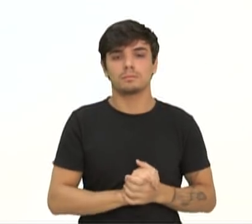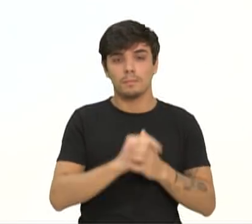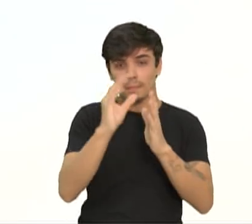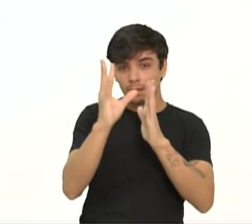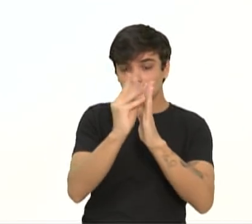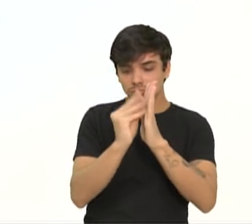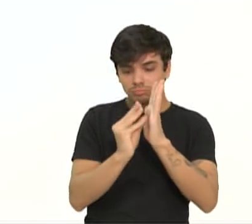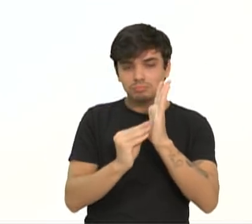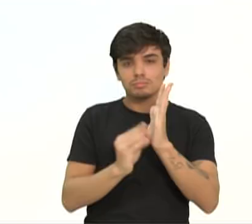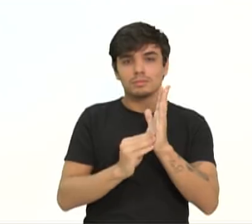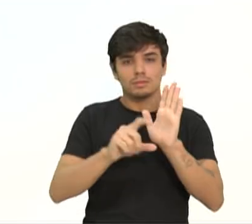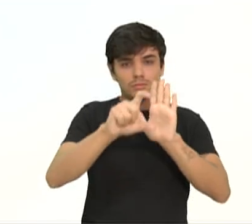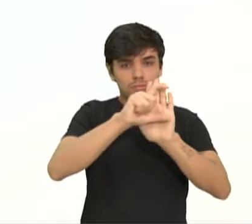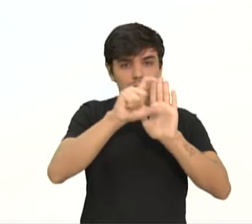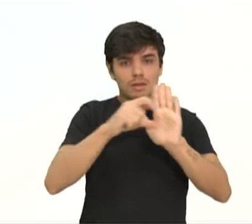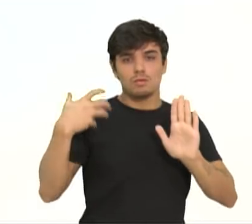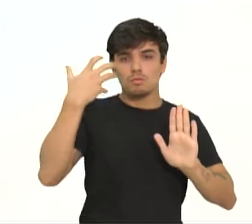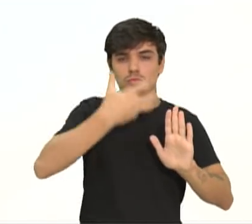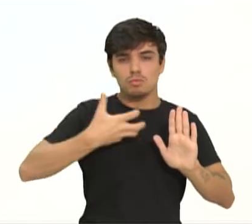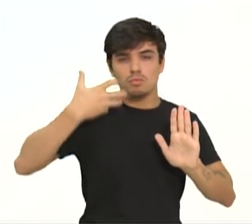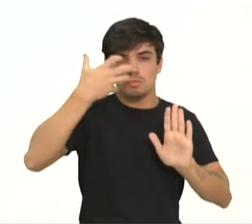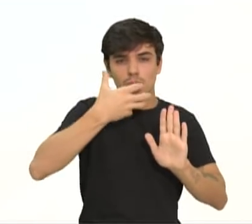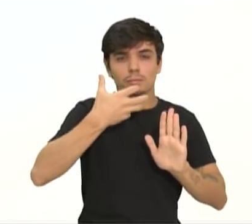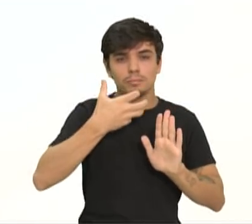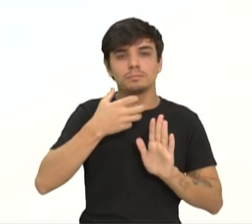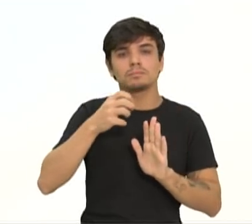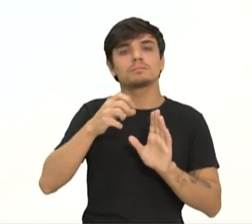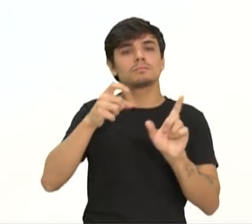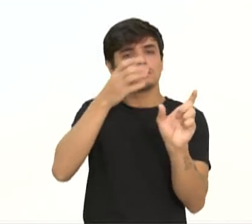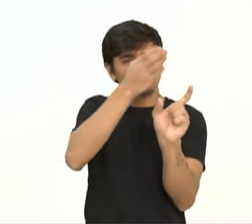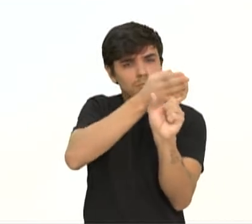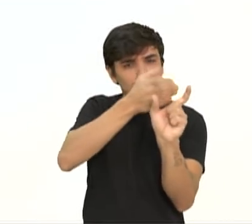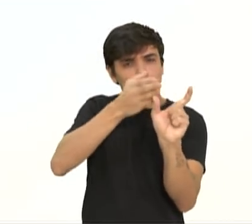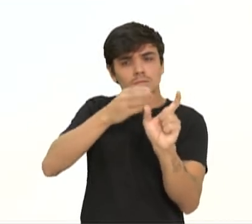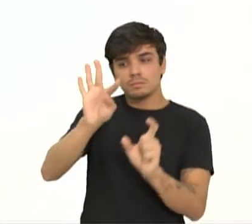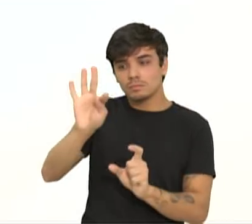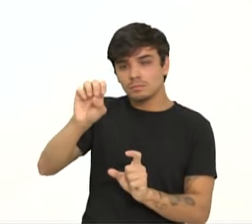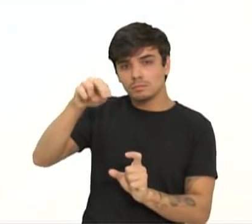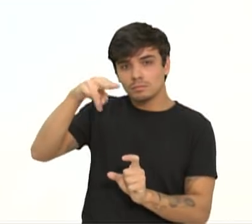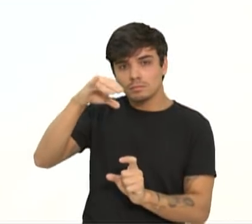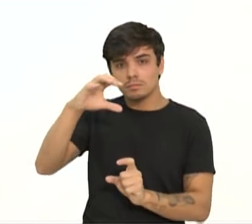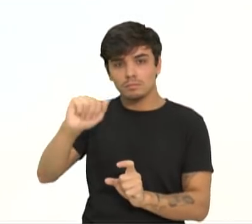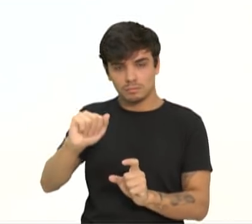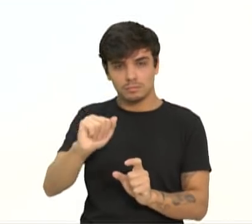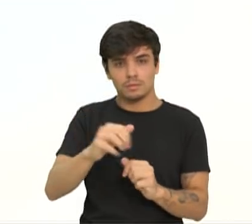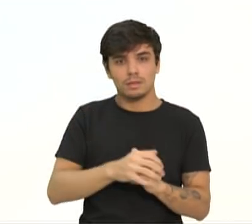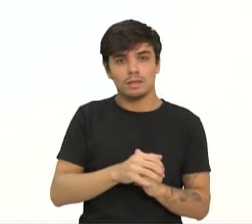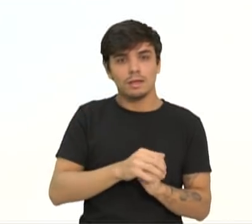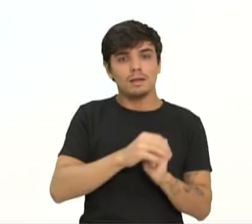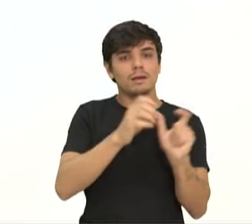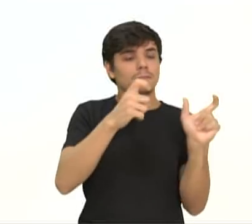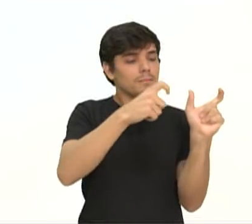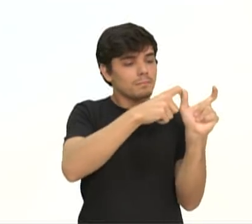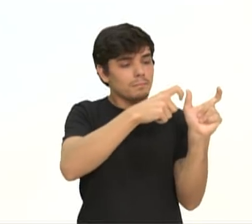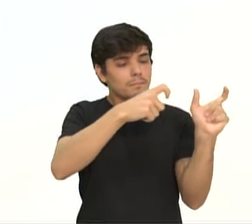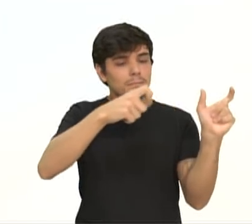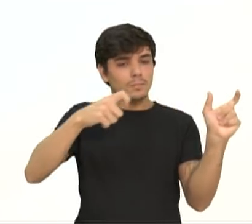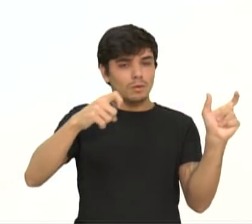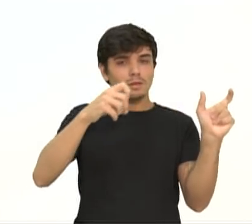Conteúdos: fragmento de romance, sílaba tônica, palavras oxítonas, paroxítonas